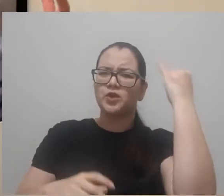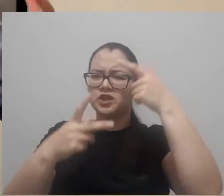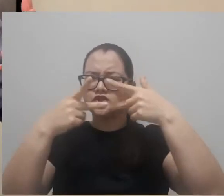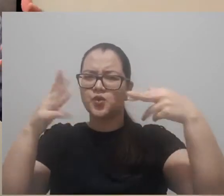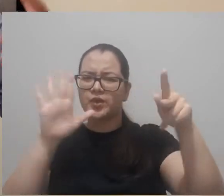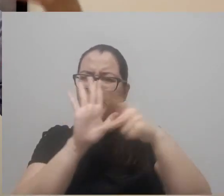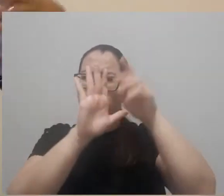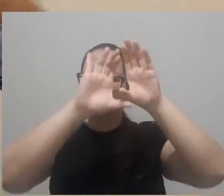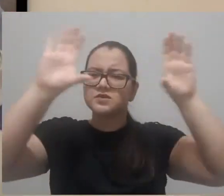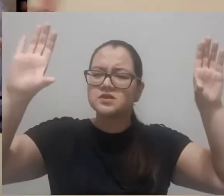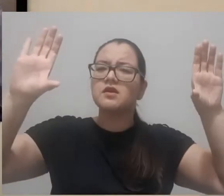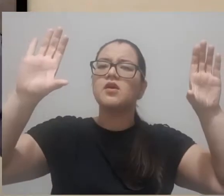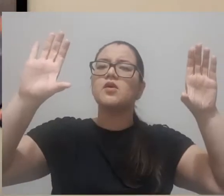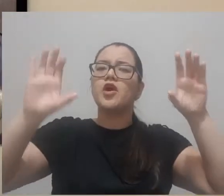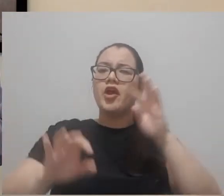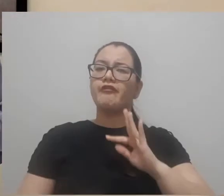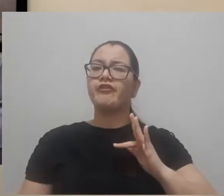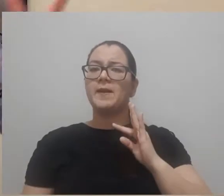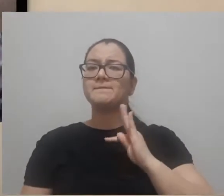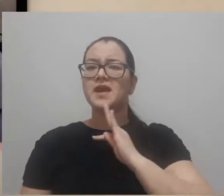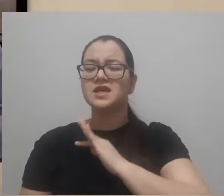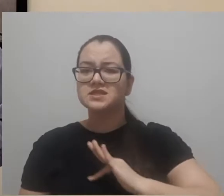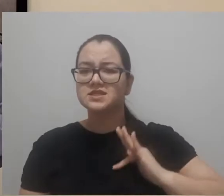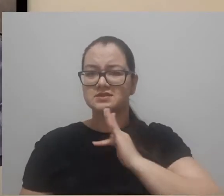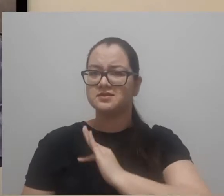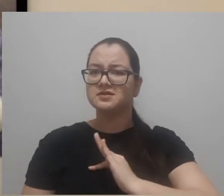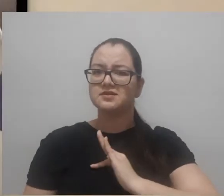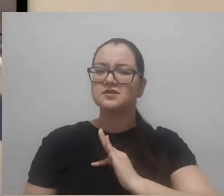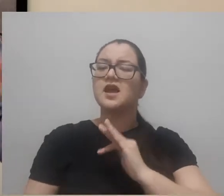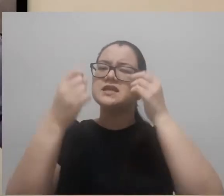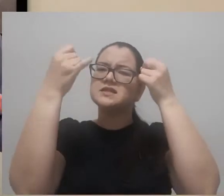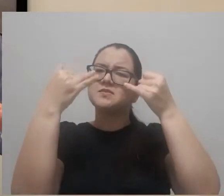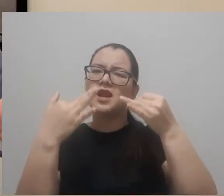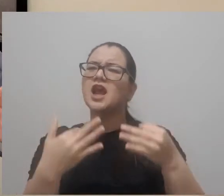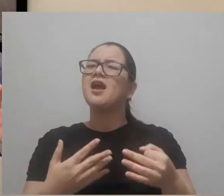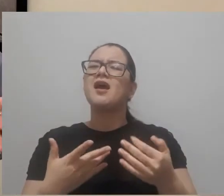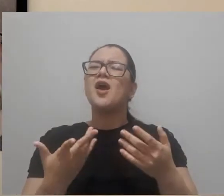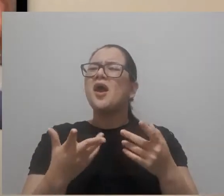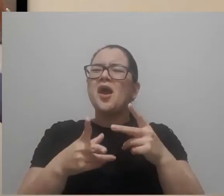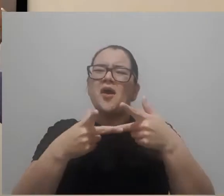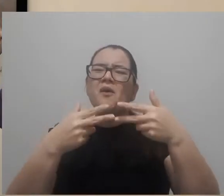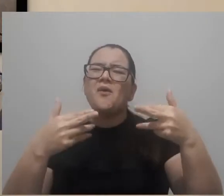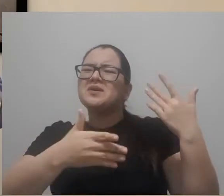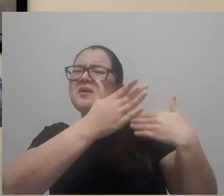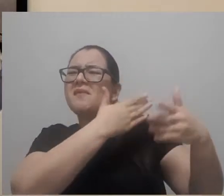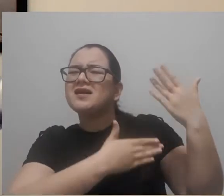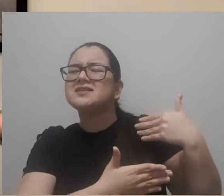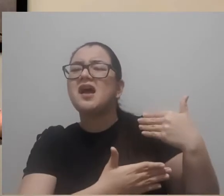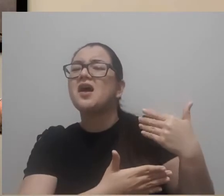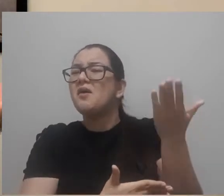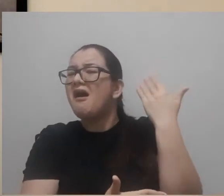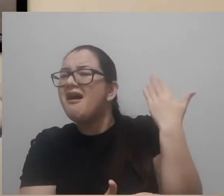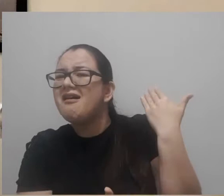começa a relatar sobre aquilo que para ele era importante na terra. Ele começa a descrever diversos pontos que